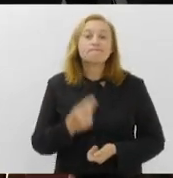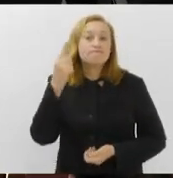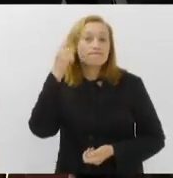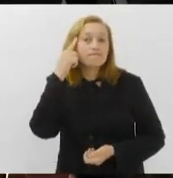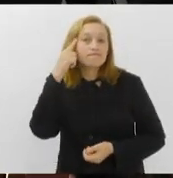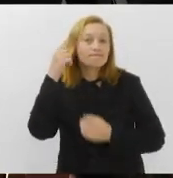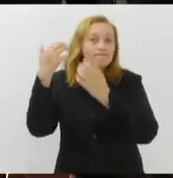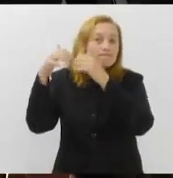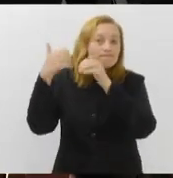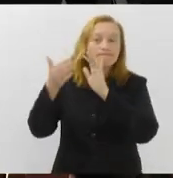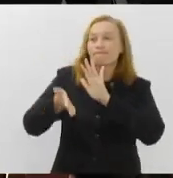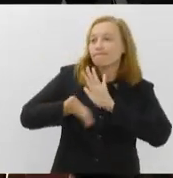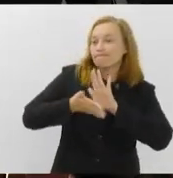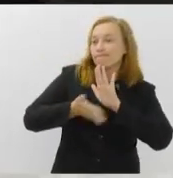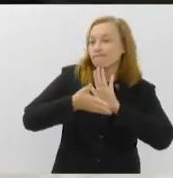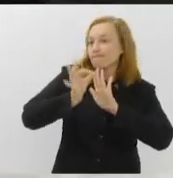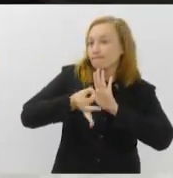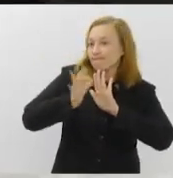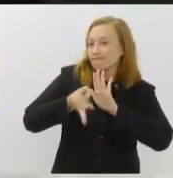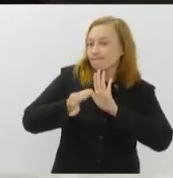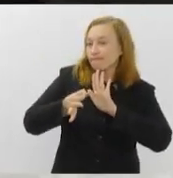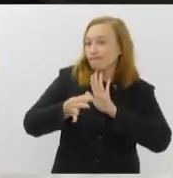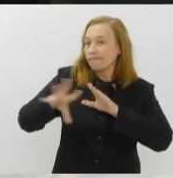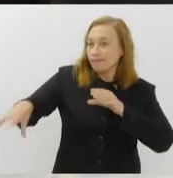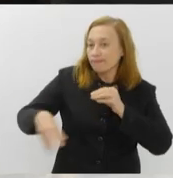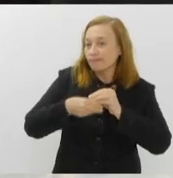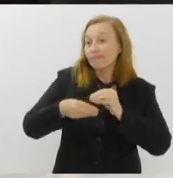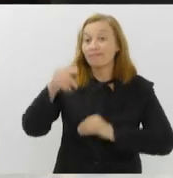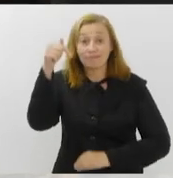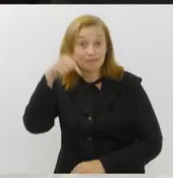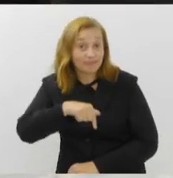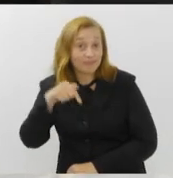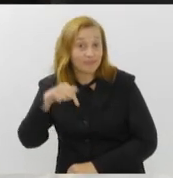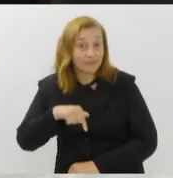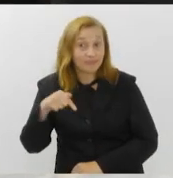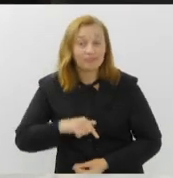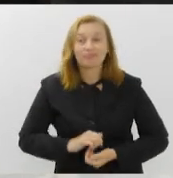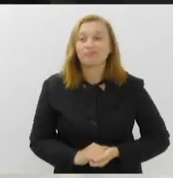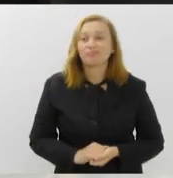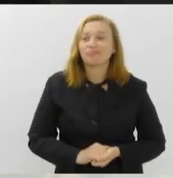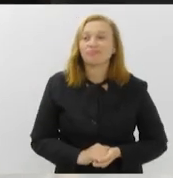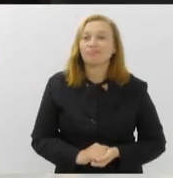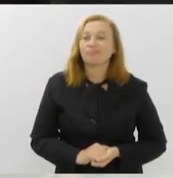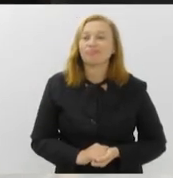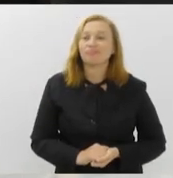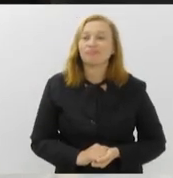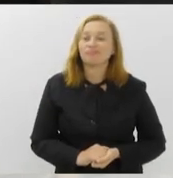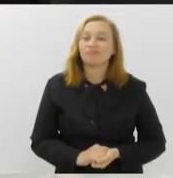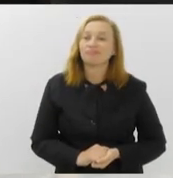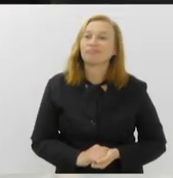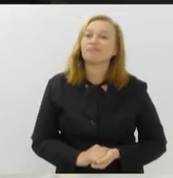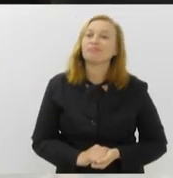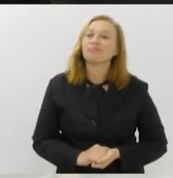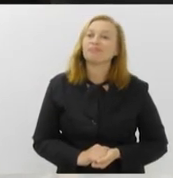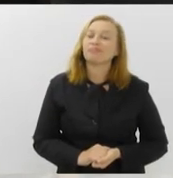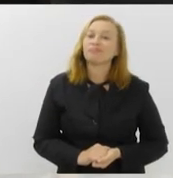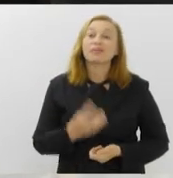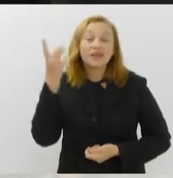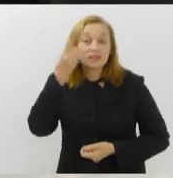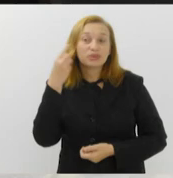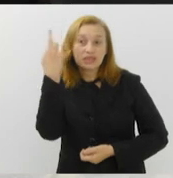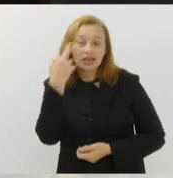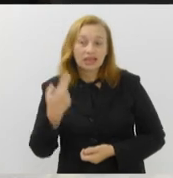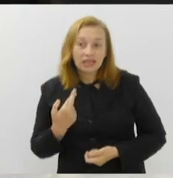e propostas concretas que foram colocadas aqui. E, assim como a deputada